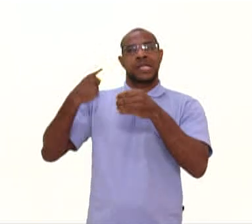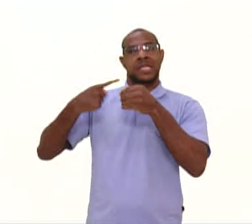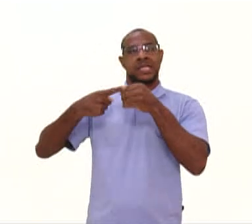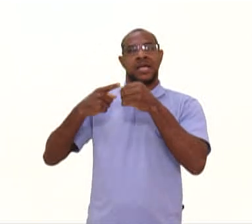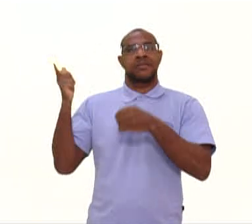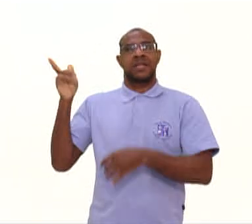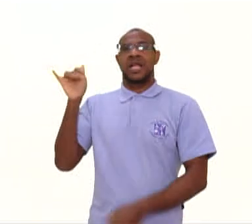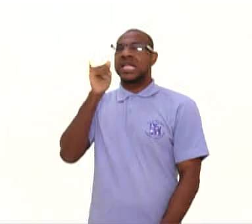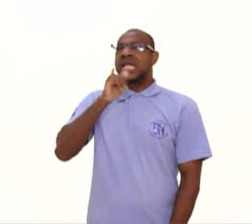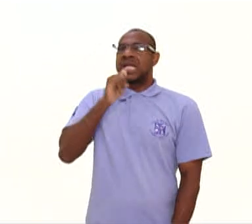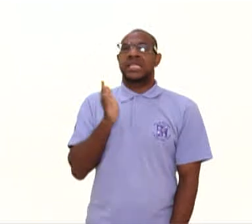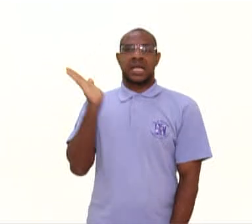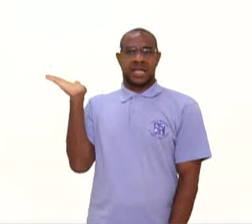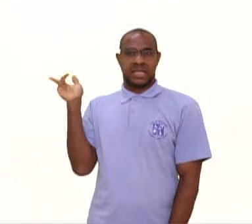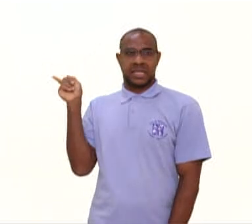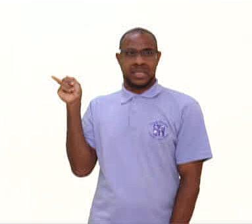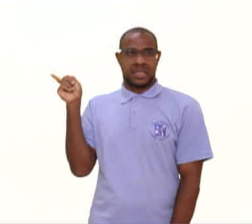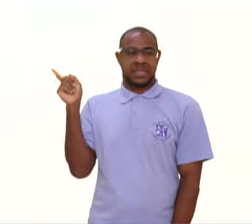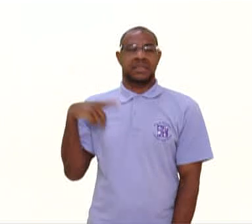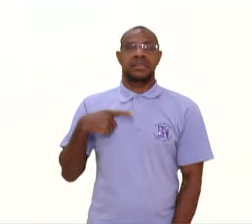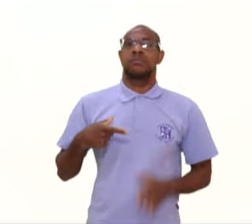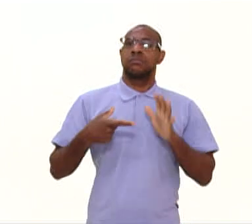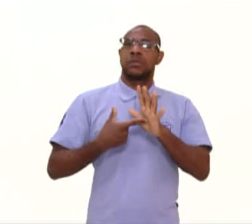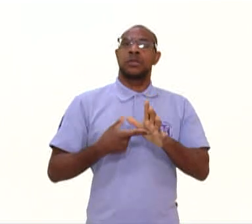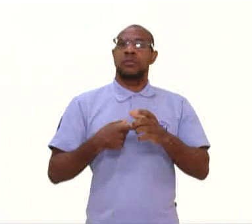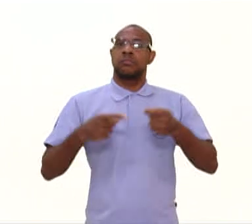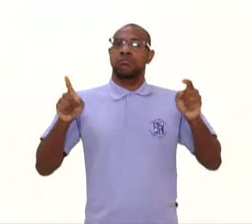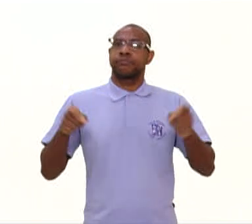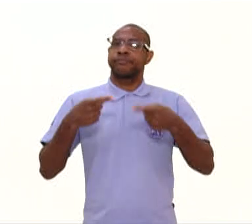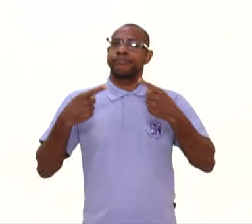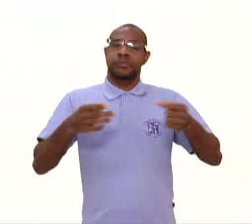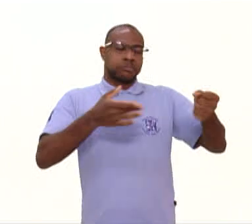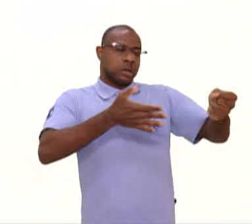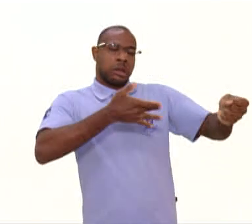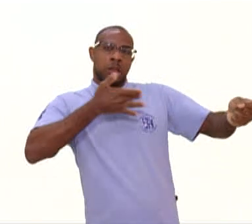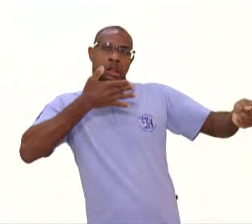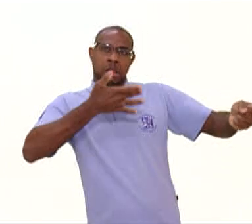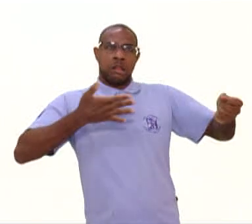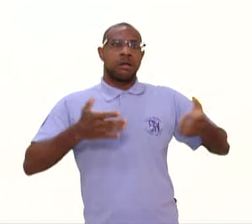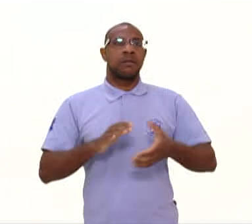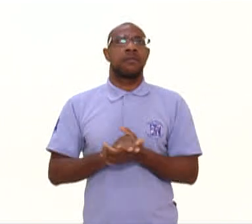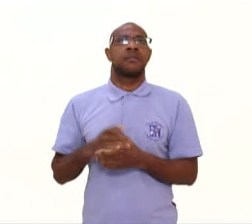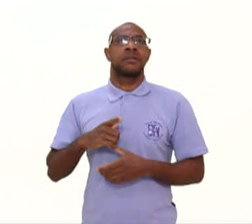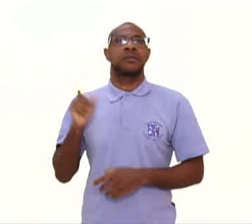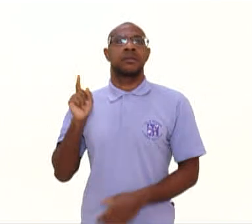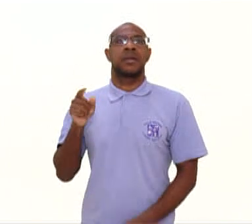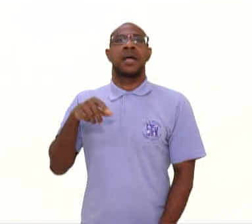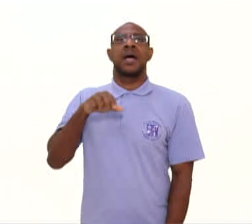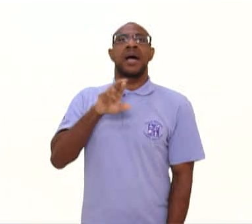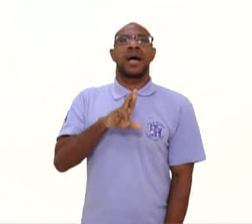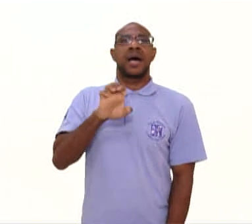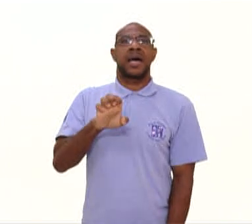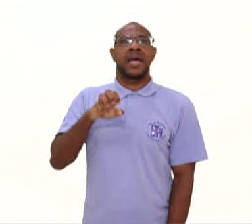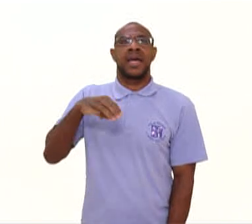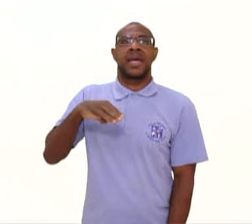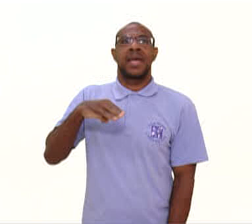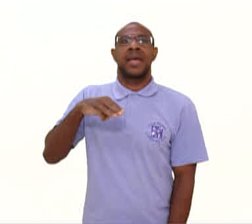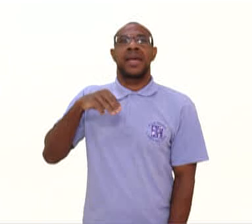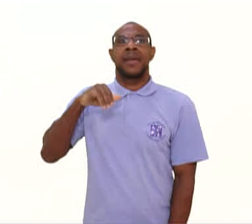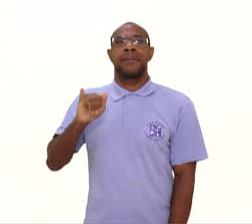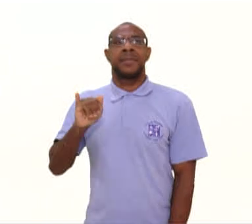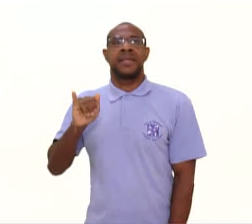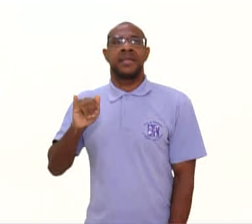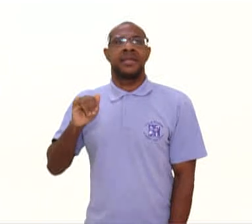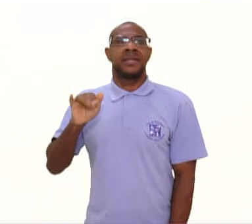na Itália. Ele atribuiu as notas musicais pela letra Ut, Ré, Mi, Fá, Sol, Lá, e letras